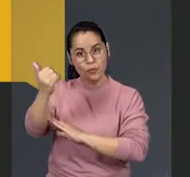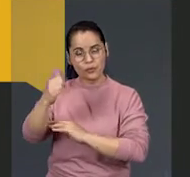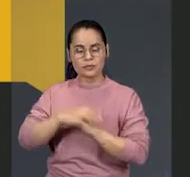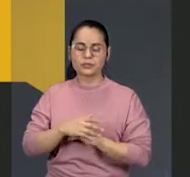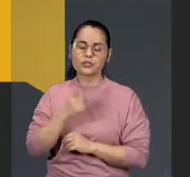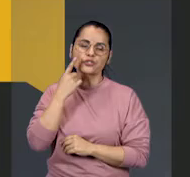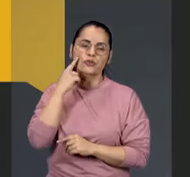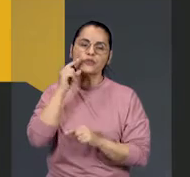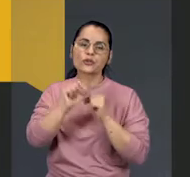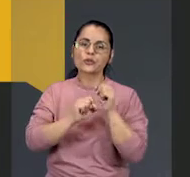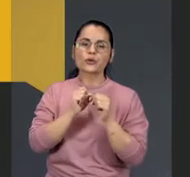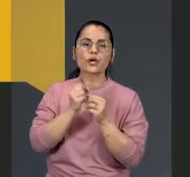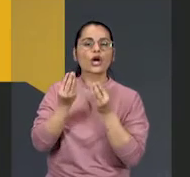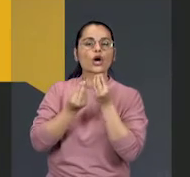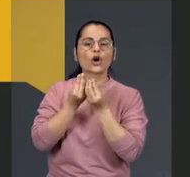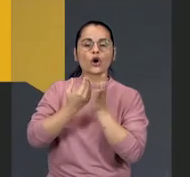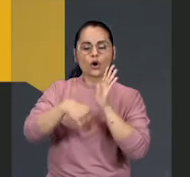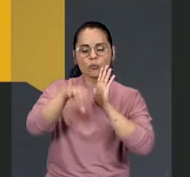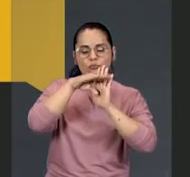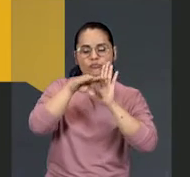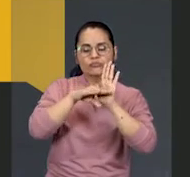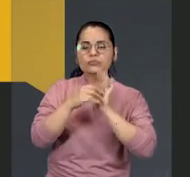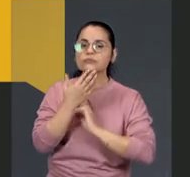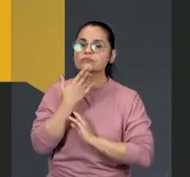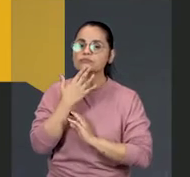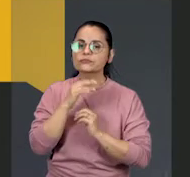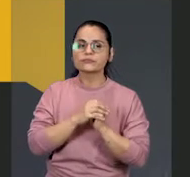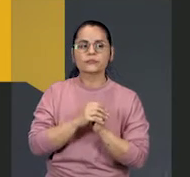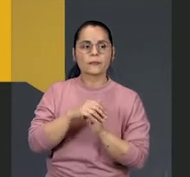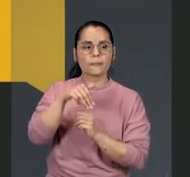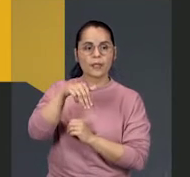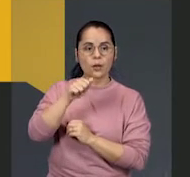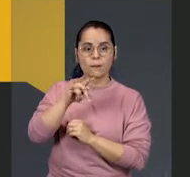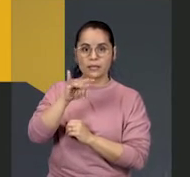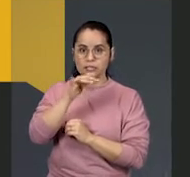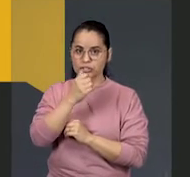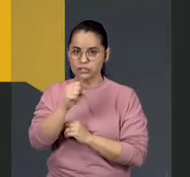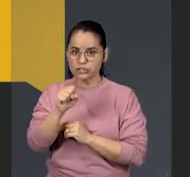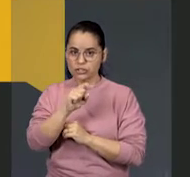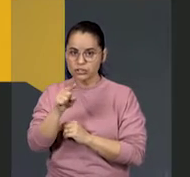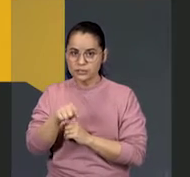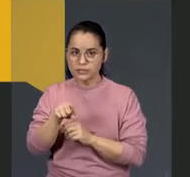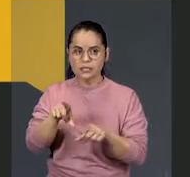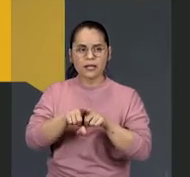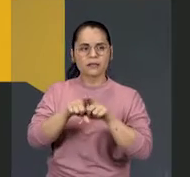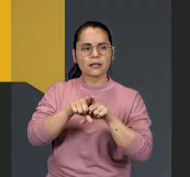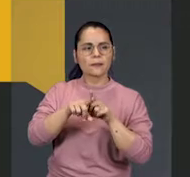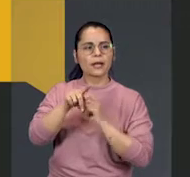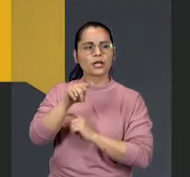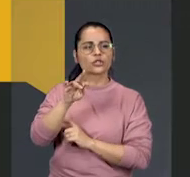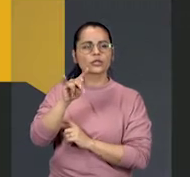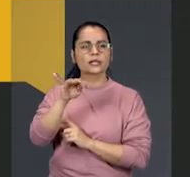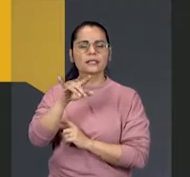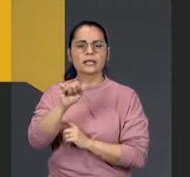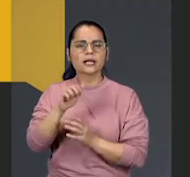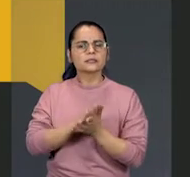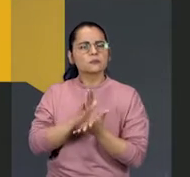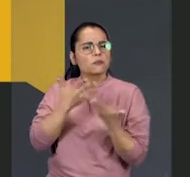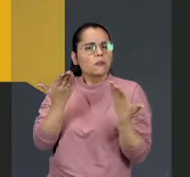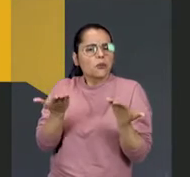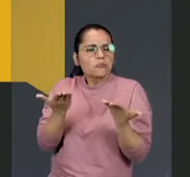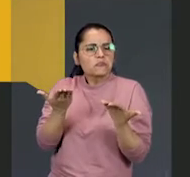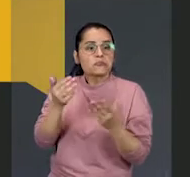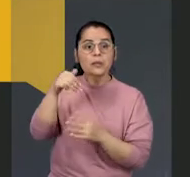vai ver as propriedades das cores, o matiz, a intensidade e a tonalidade. O